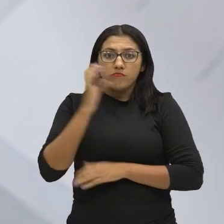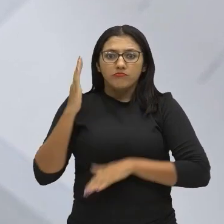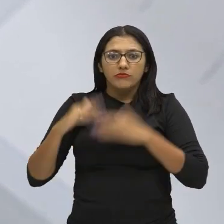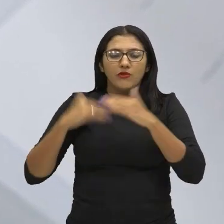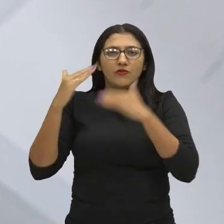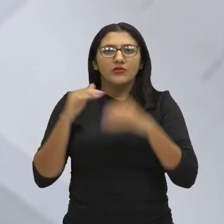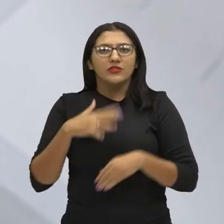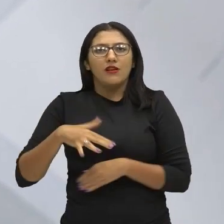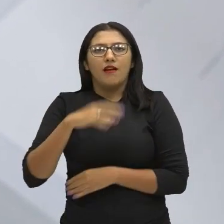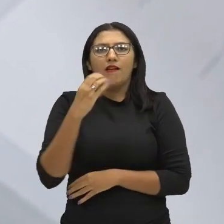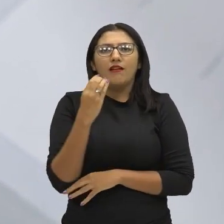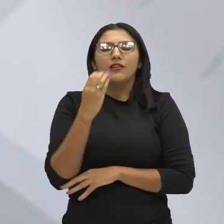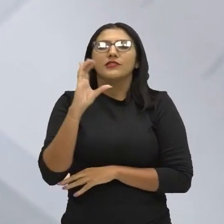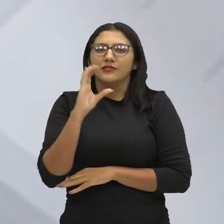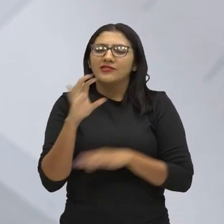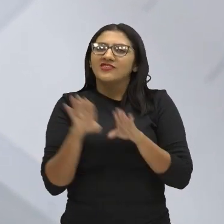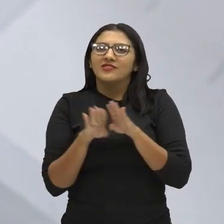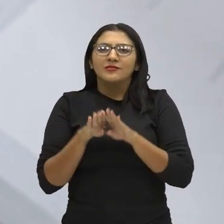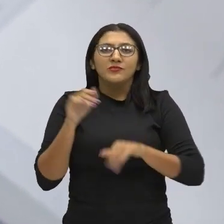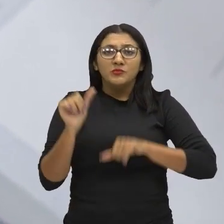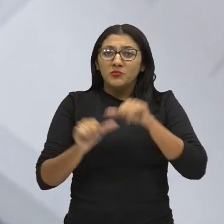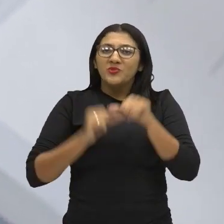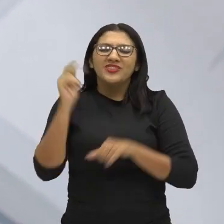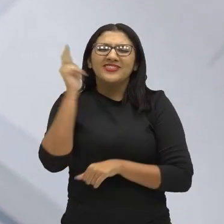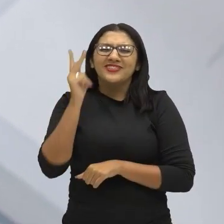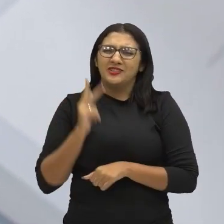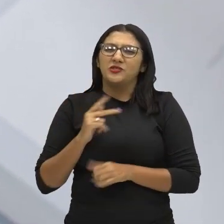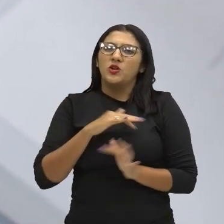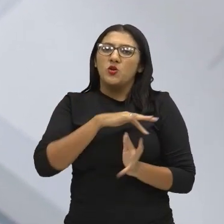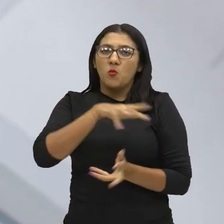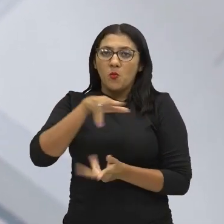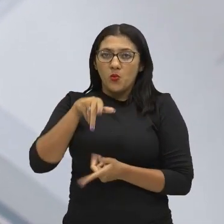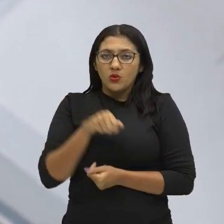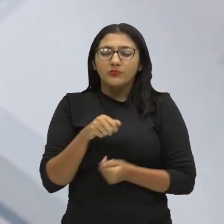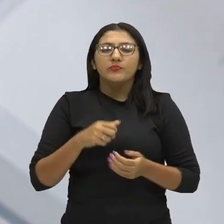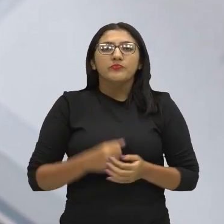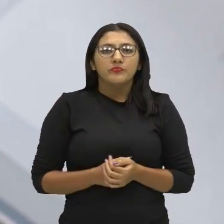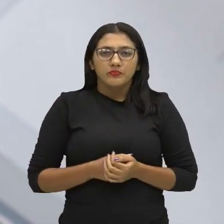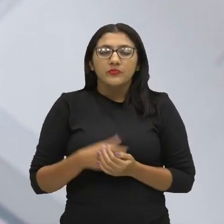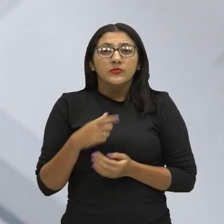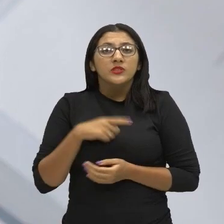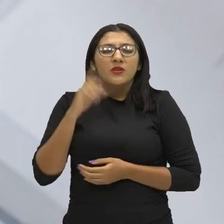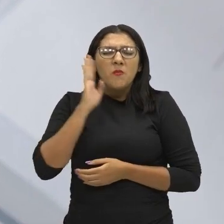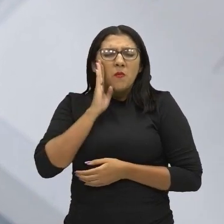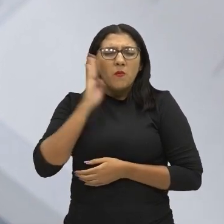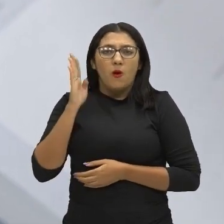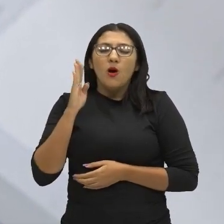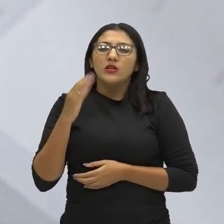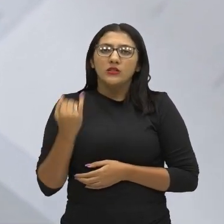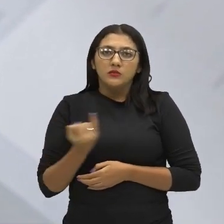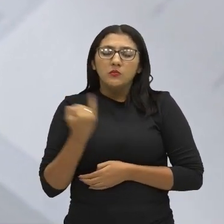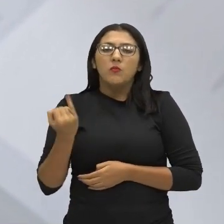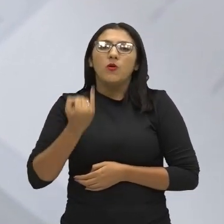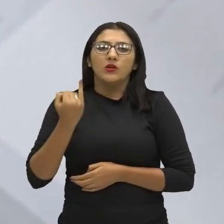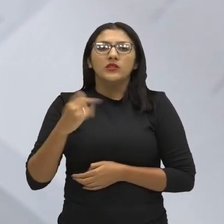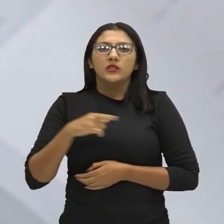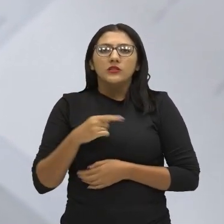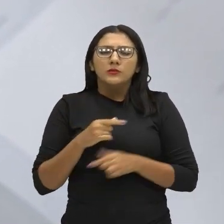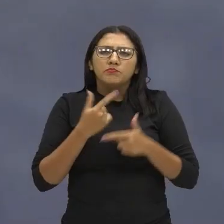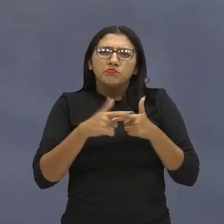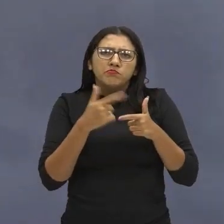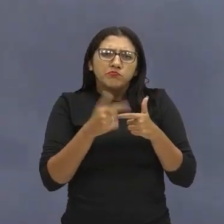nas ciências e muitas mudanças na história da humanidade. Ela se tornou um instrumento poderoso na resolução de